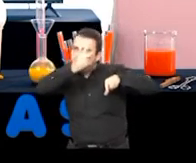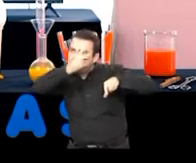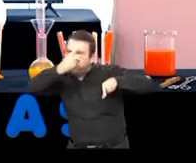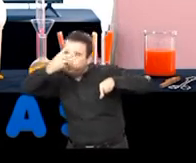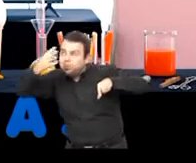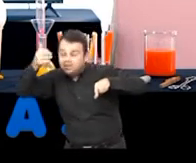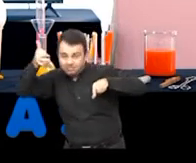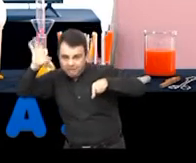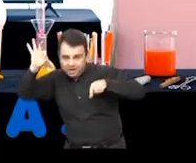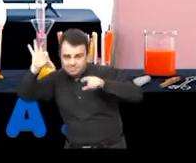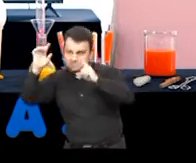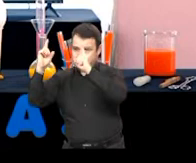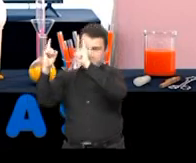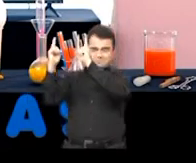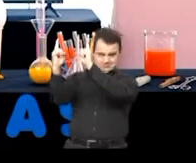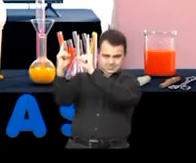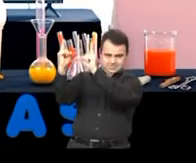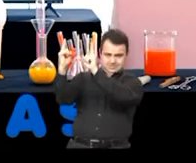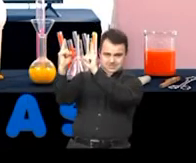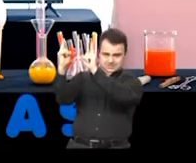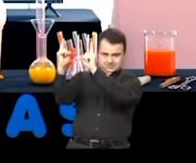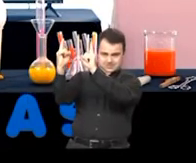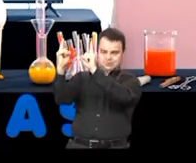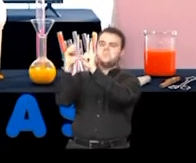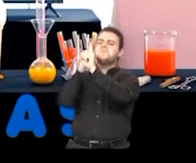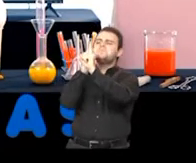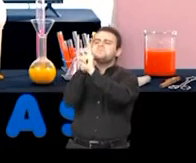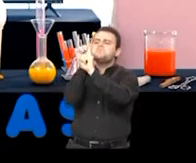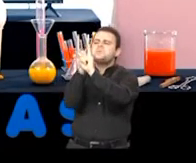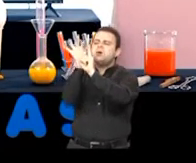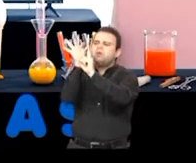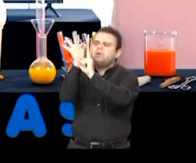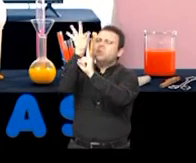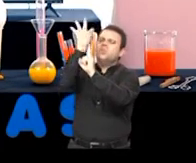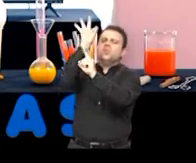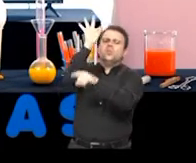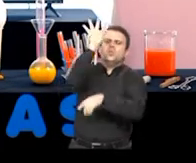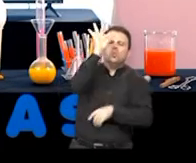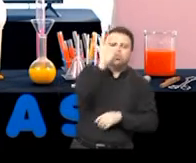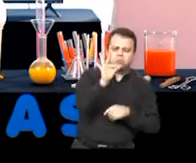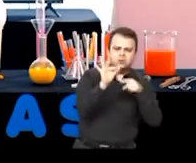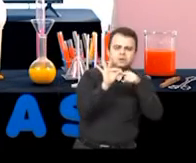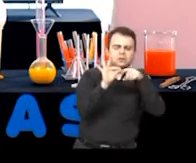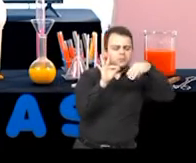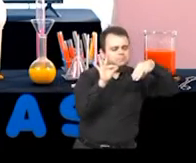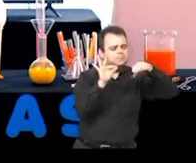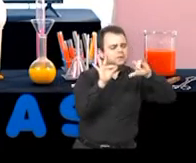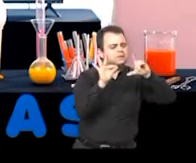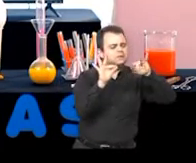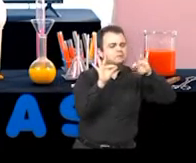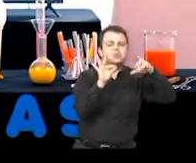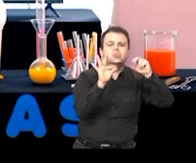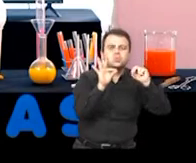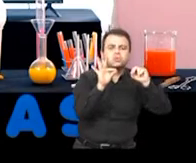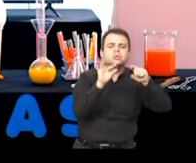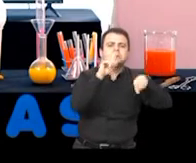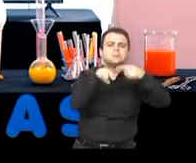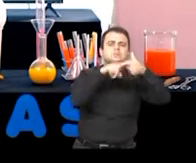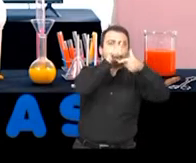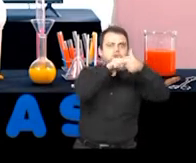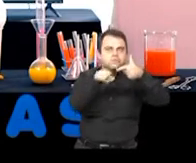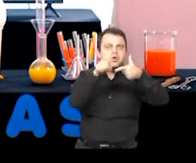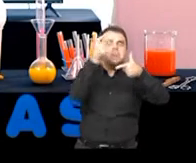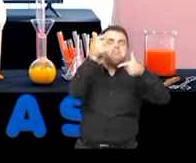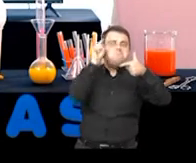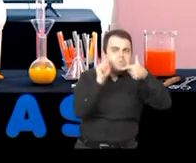com o número 1. Agora imaginem pegar somente um pedacinho, que seria 1 milímetro, e dividir por 1000.